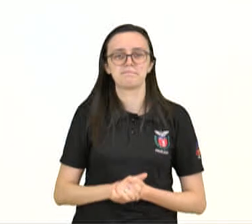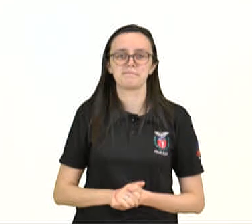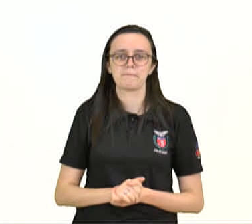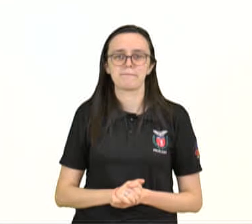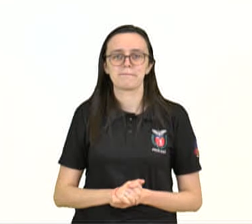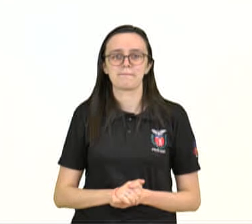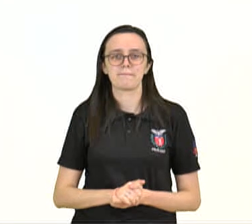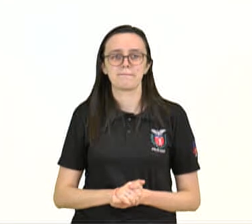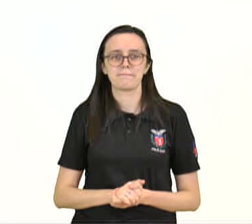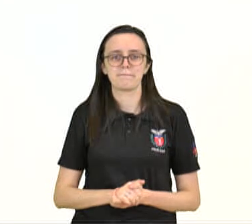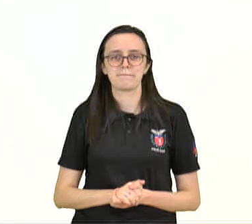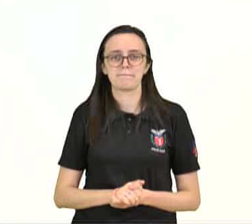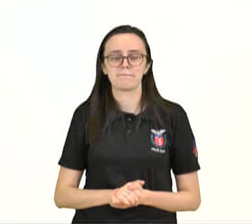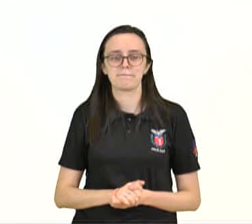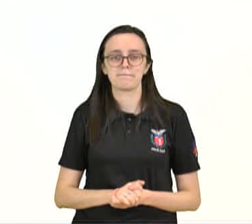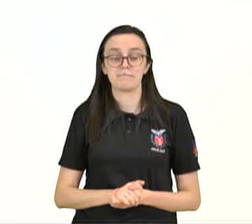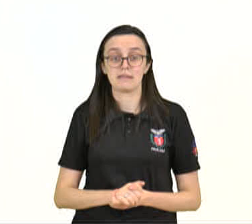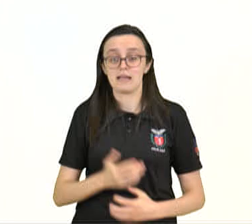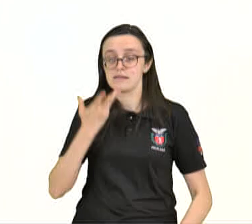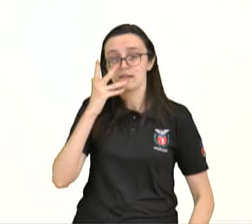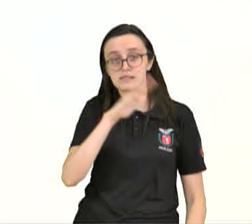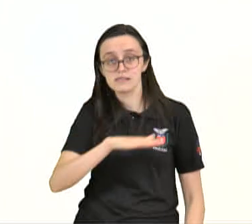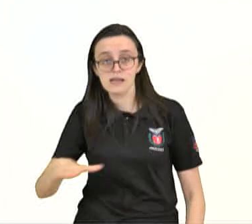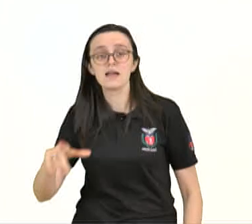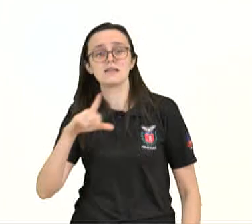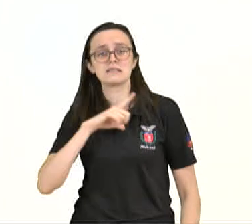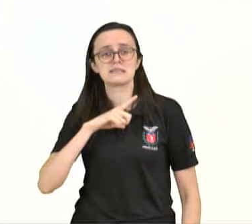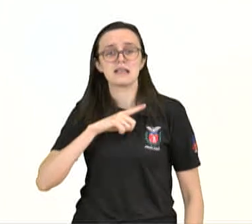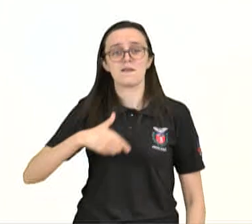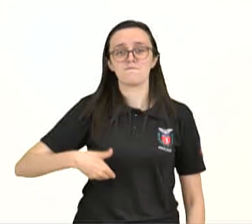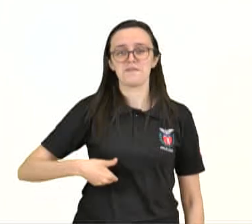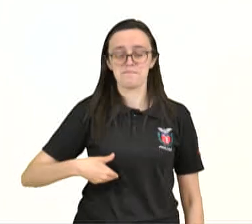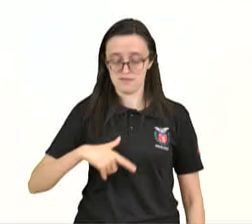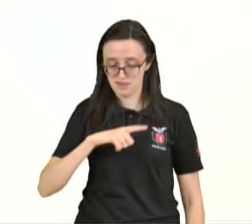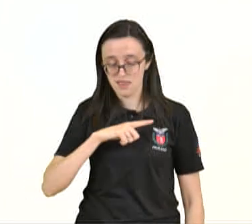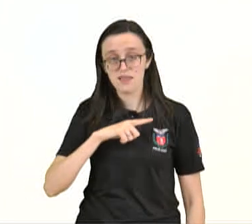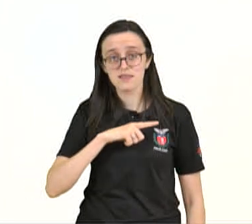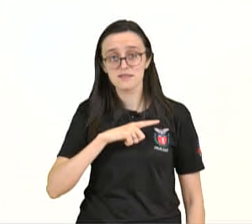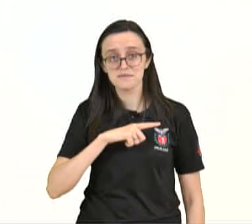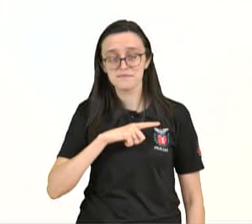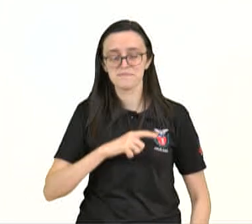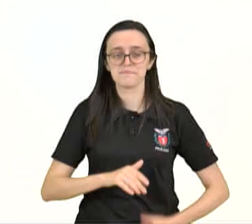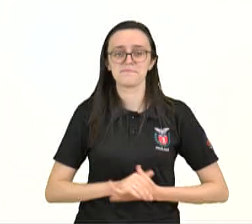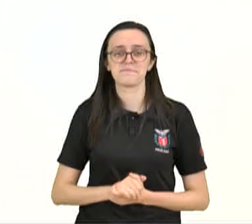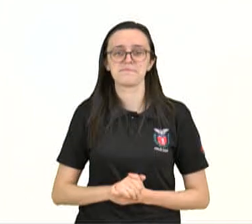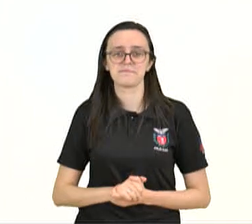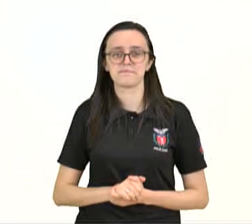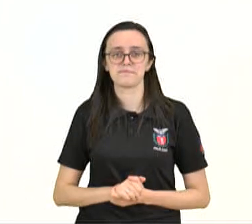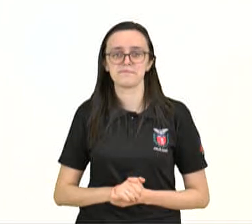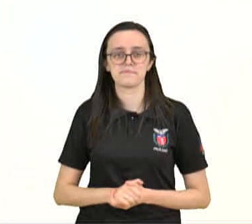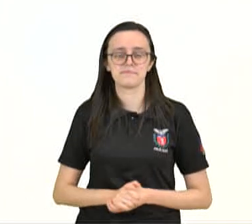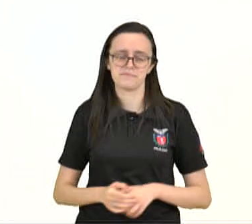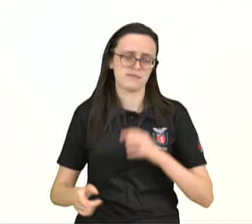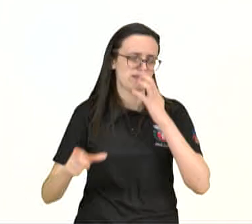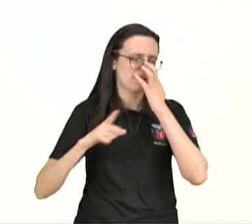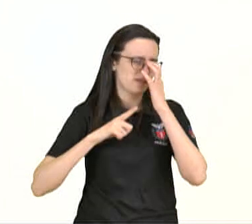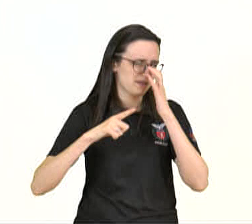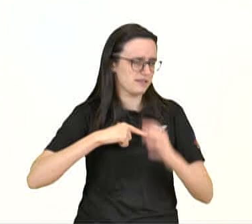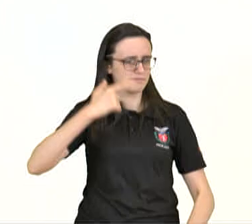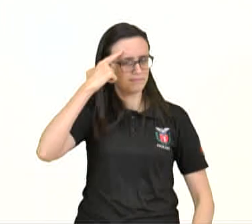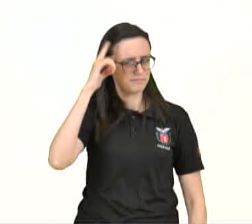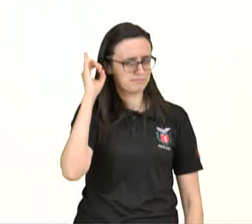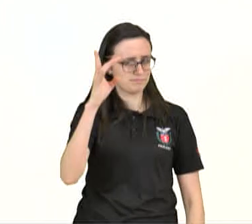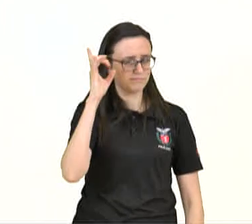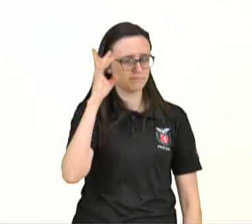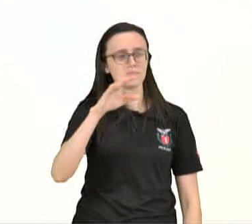chicas tienen hambre. As crianças têm fome. Tengo un dolor de cabeza horrible. Tenho uma dor de